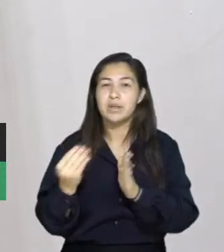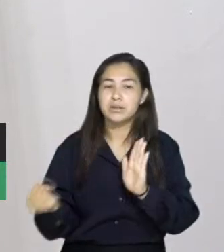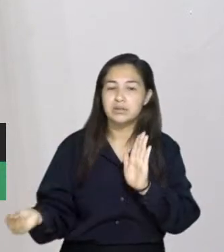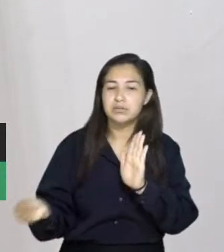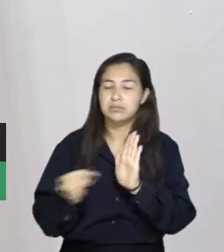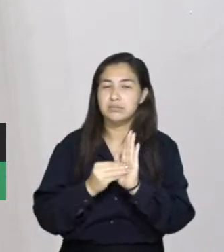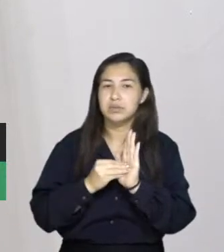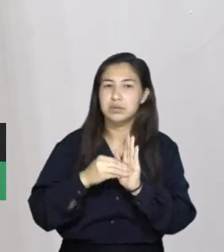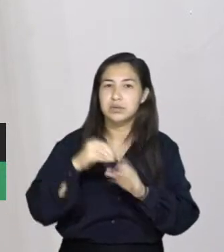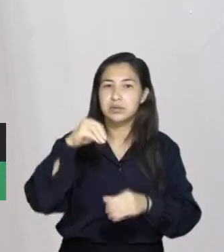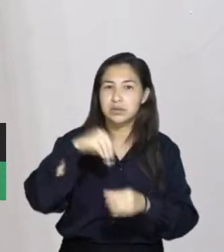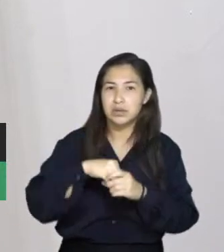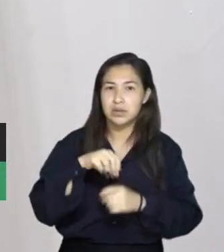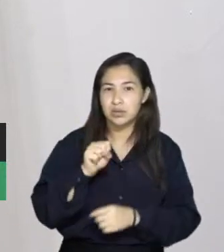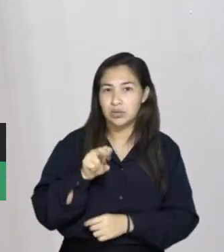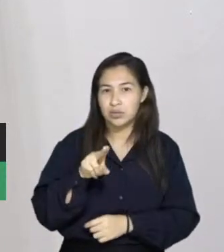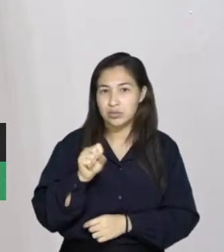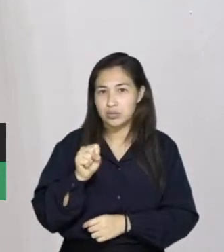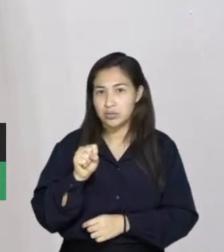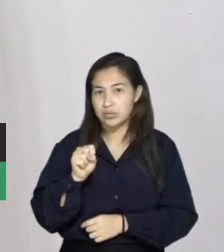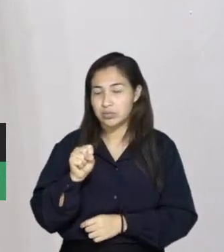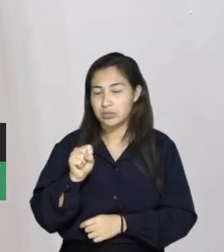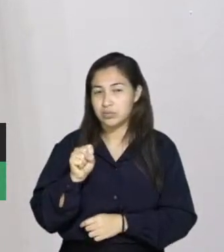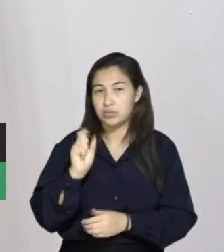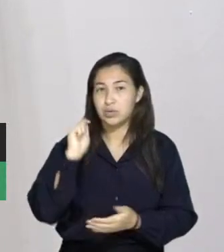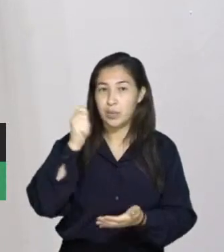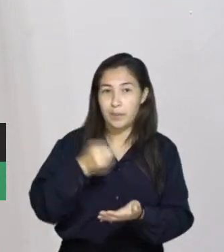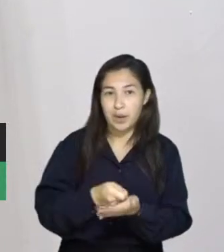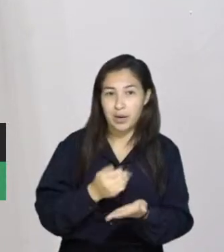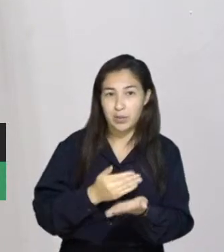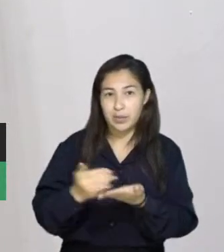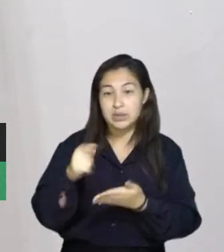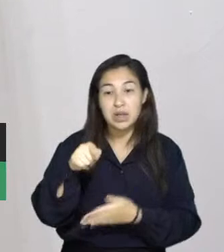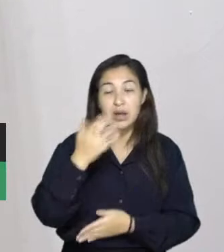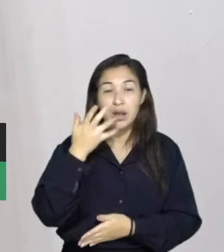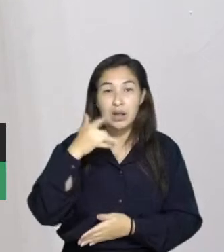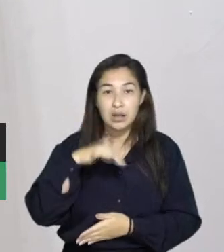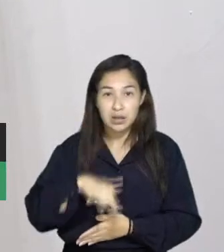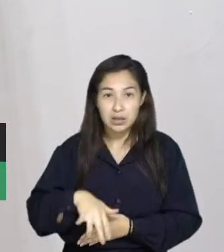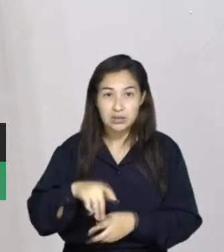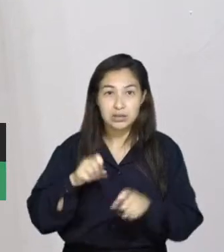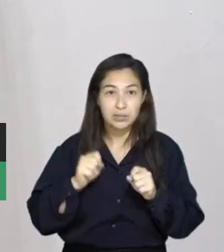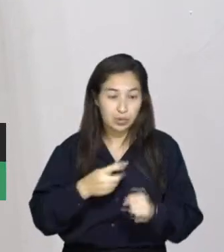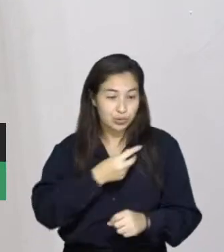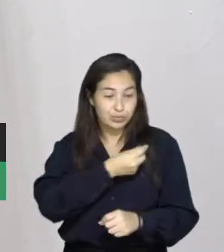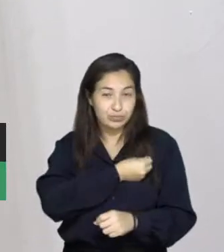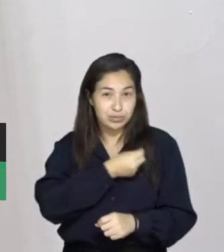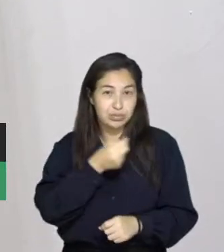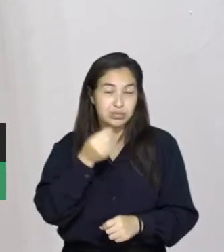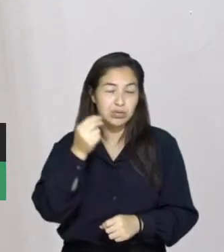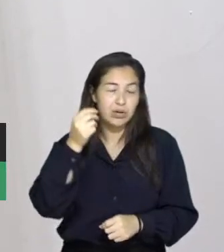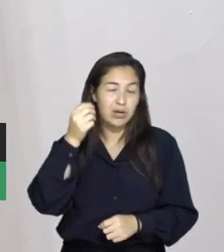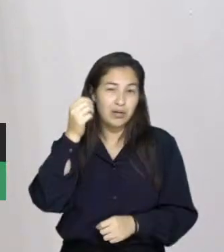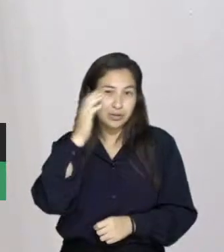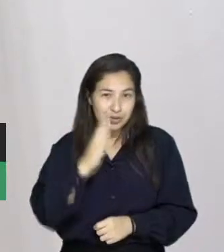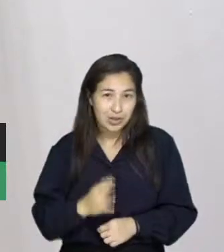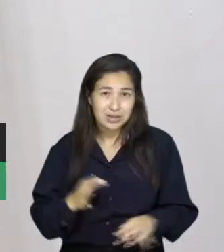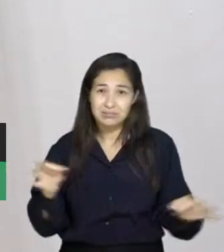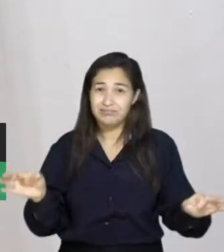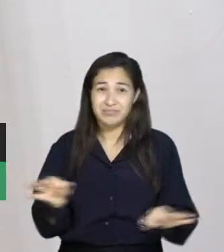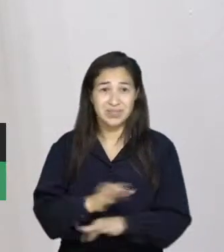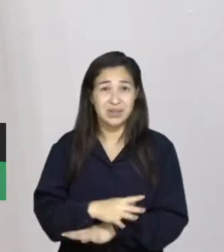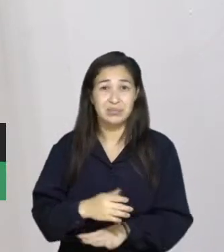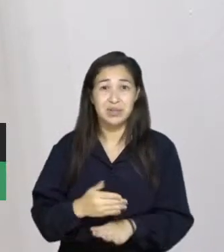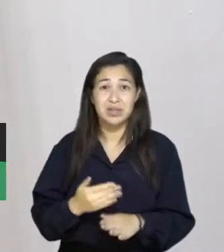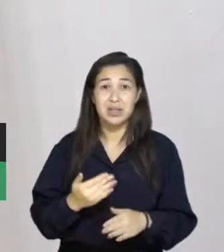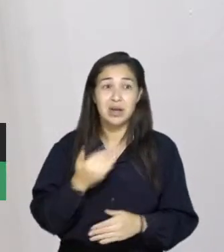e já tratar do pagamento e as crianças receberem gratuitas termina com aquele desespero e angústia das